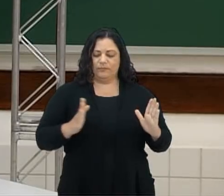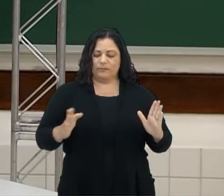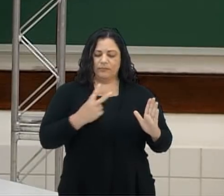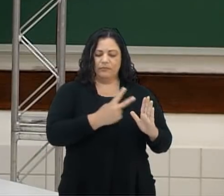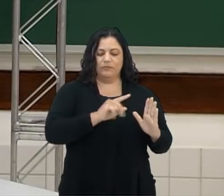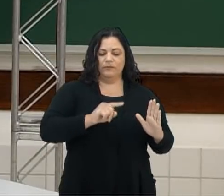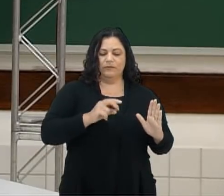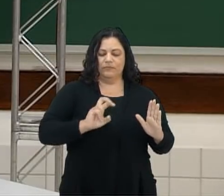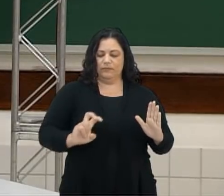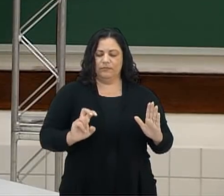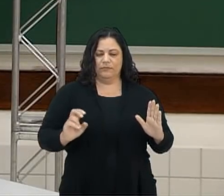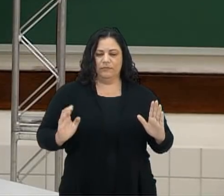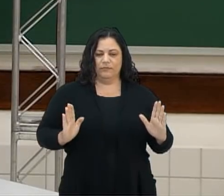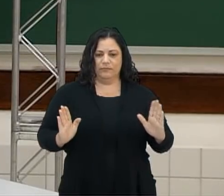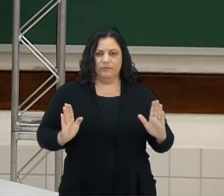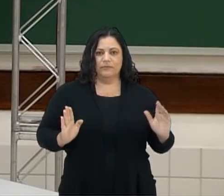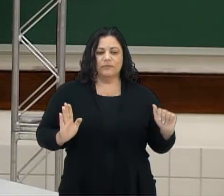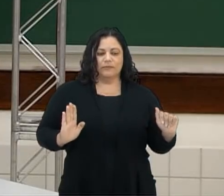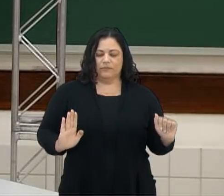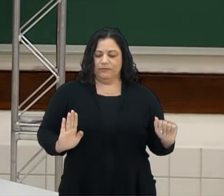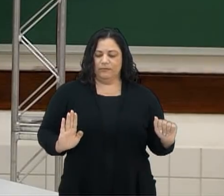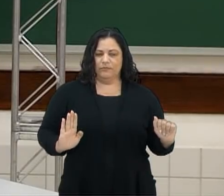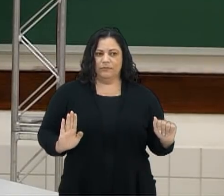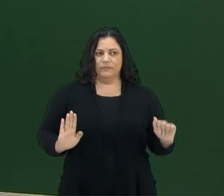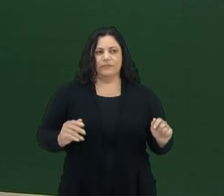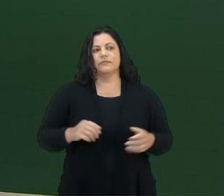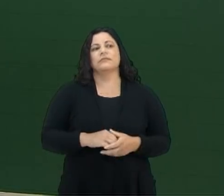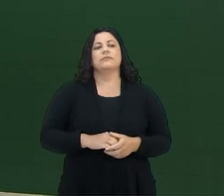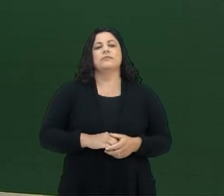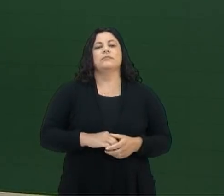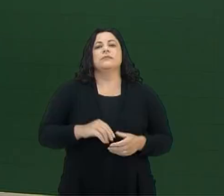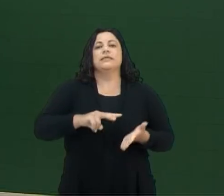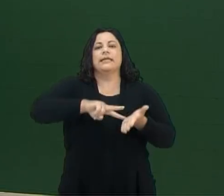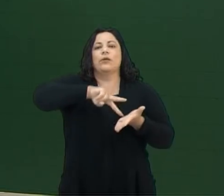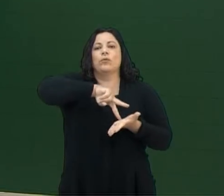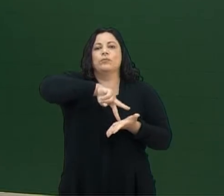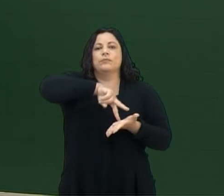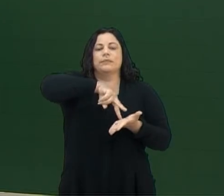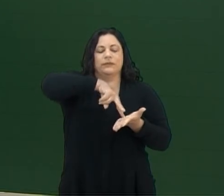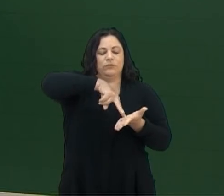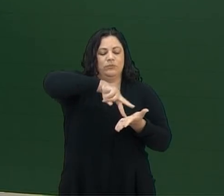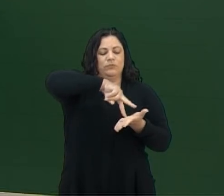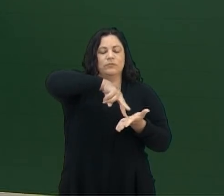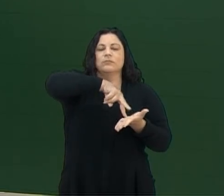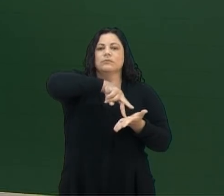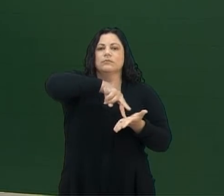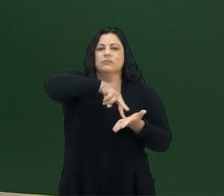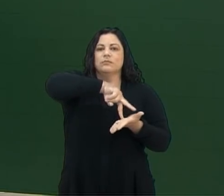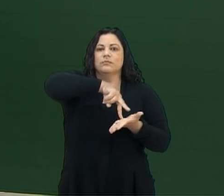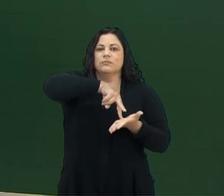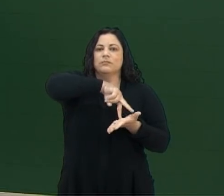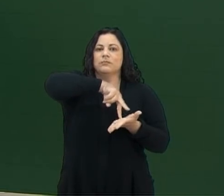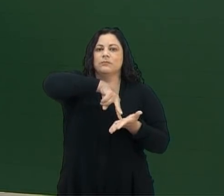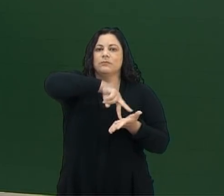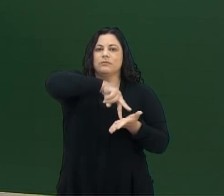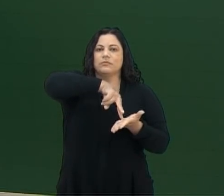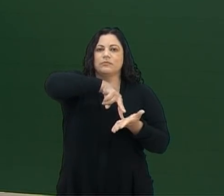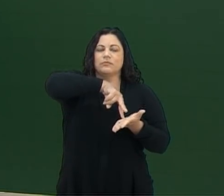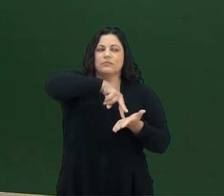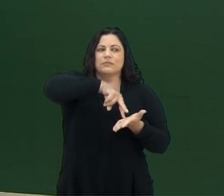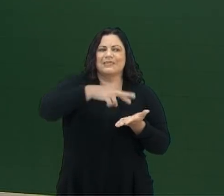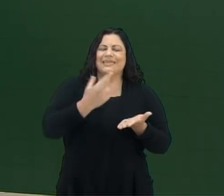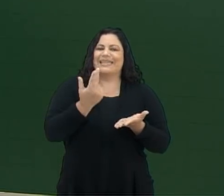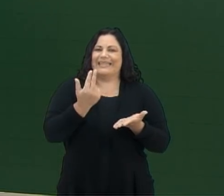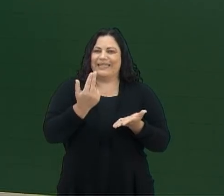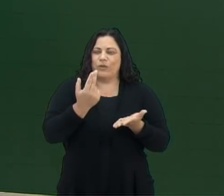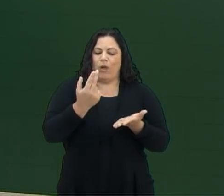compasso, tá? E pega a mesma medida. Ponta seca aqui no ponto A, o grafite ali no ponto B, vai